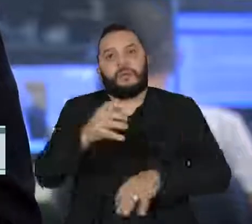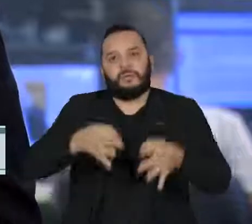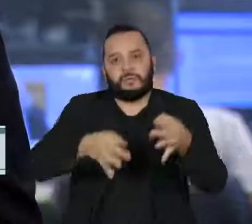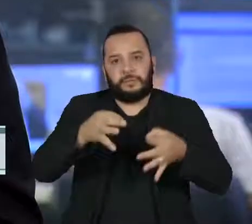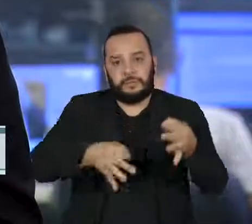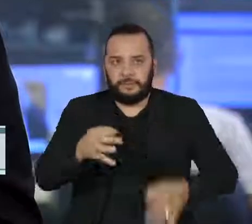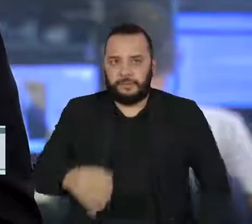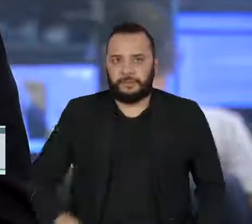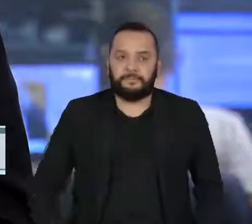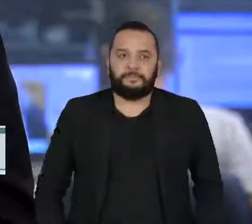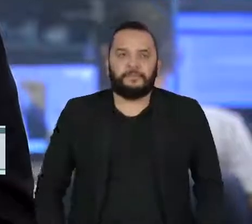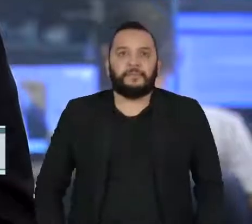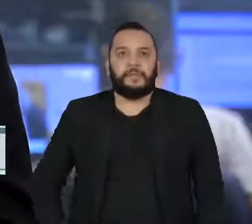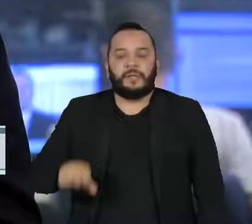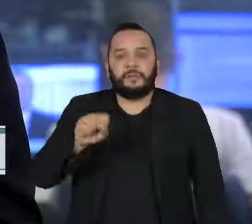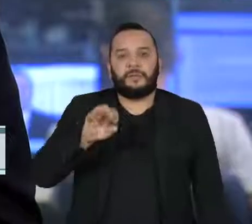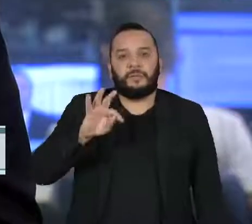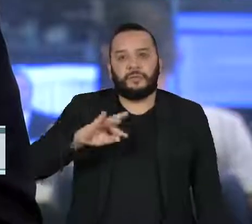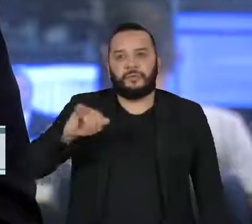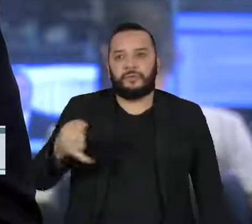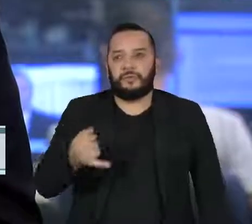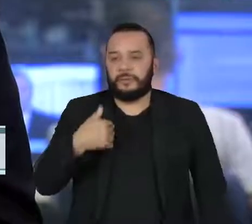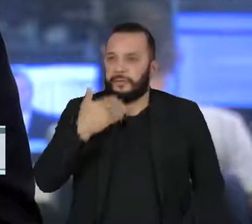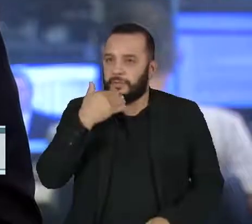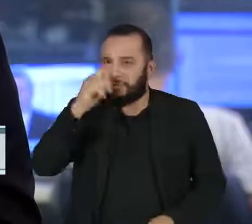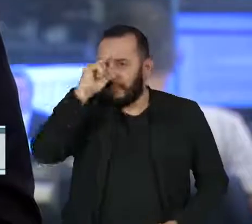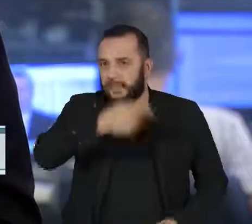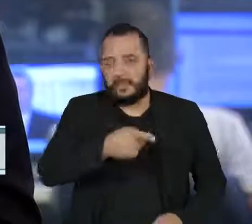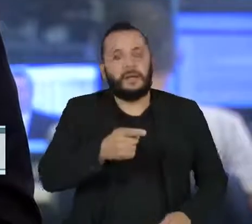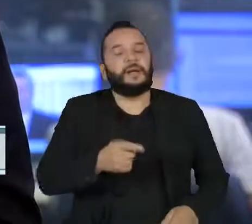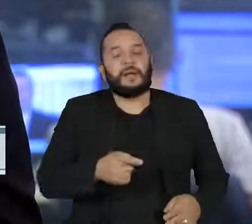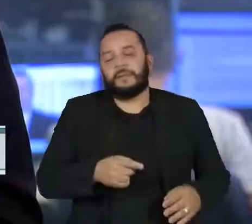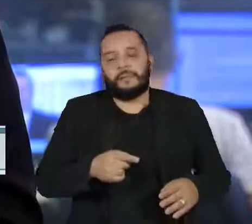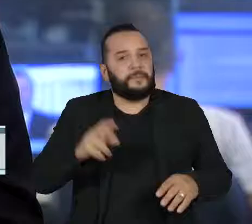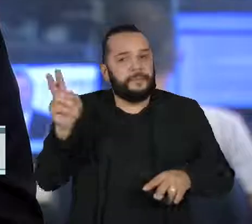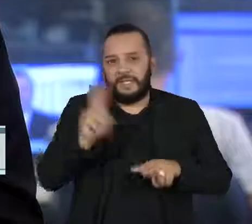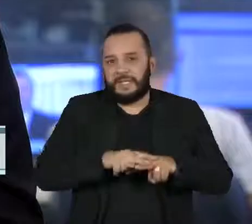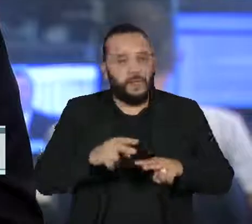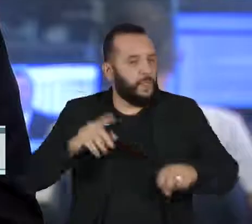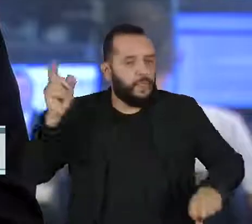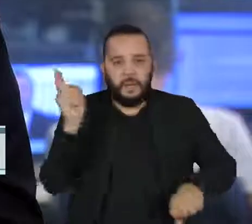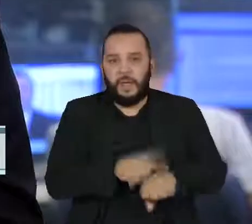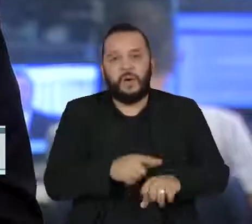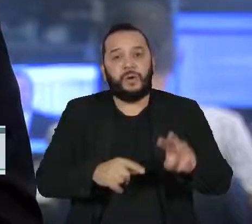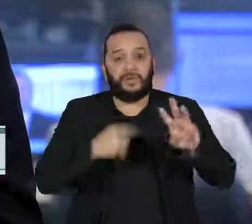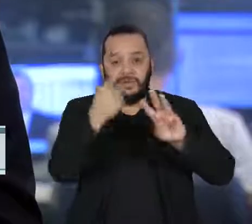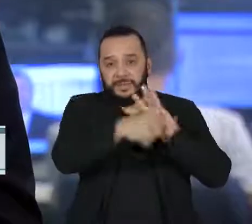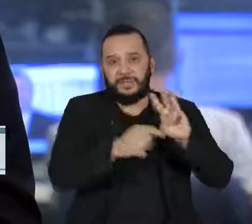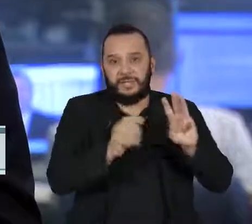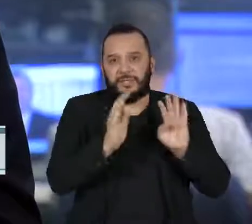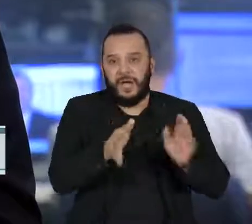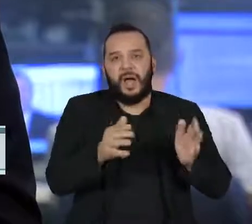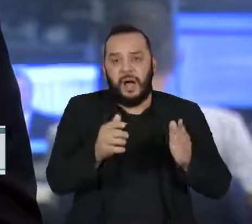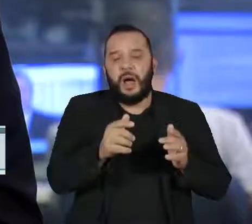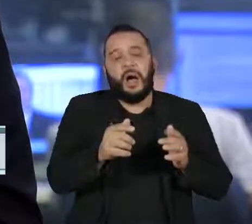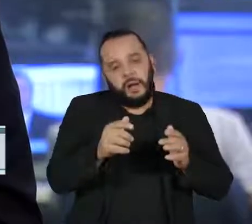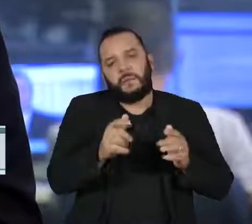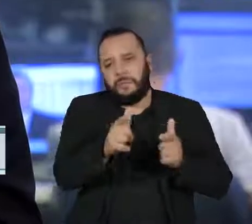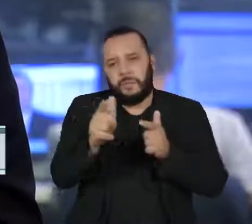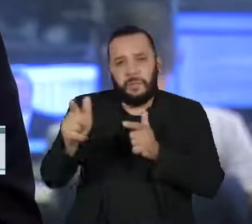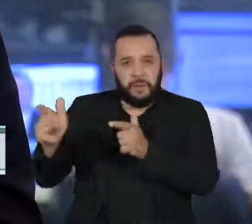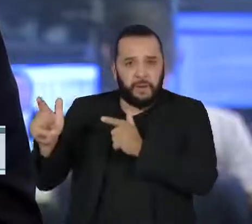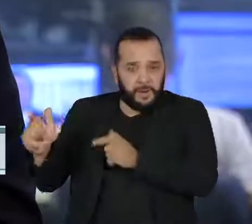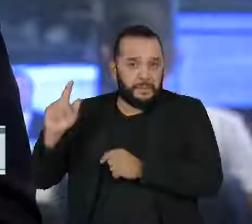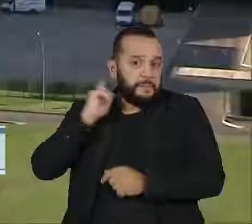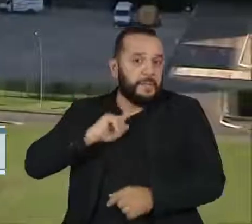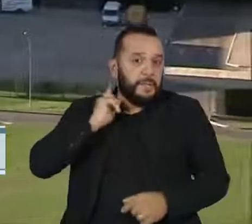o Superior Tribunal de Justiça determina a prisão imediata dos três condenados na chamada chacina de Unaí em Minas Gerais em